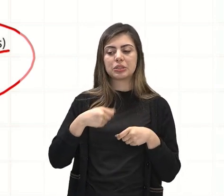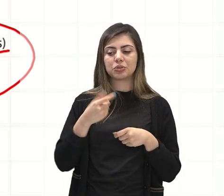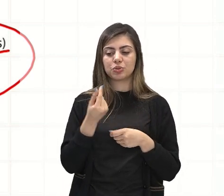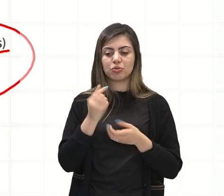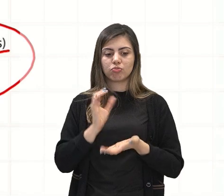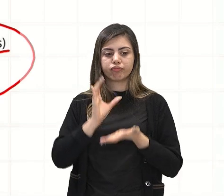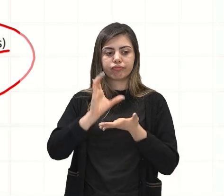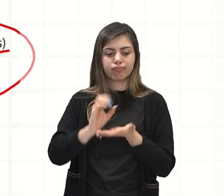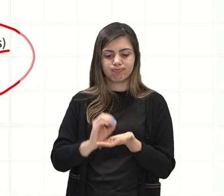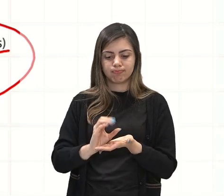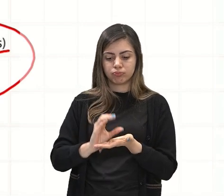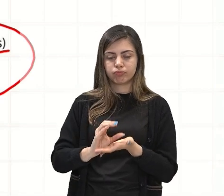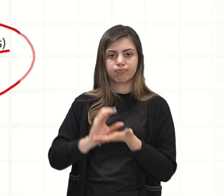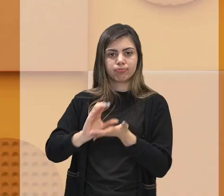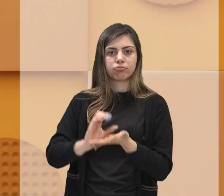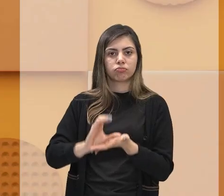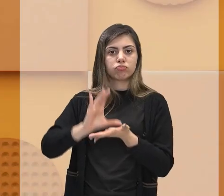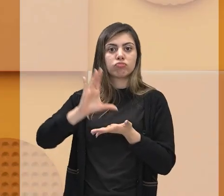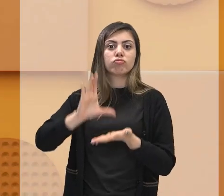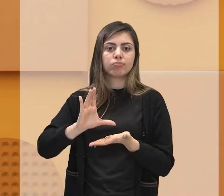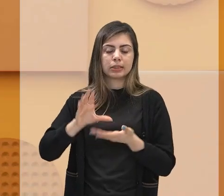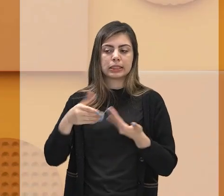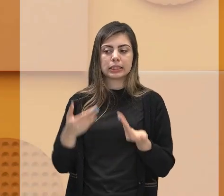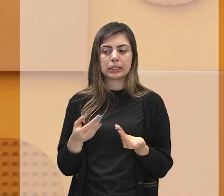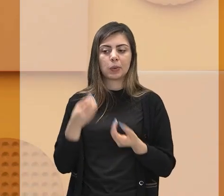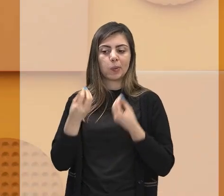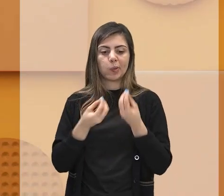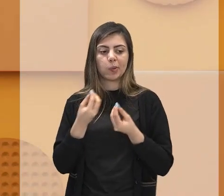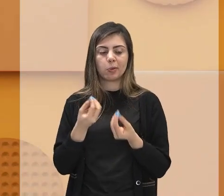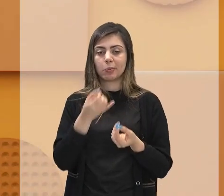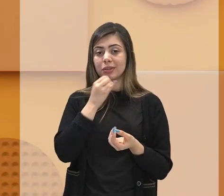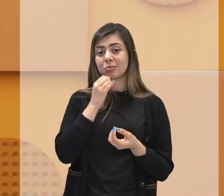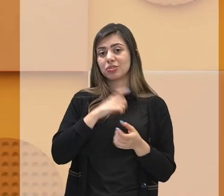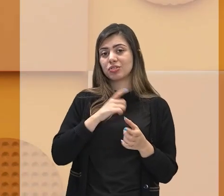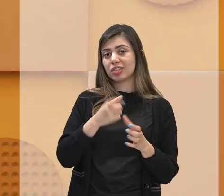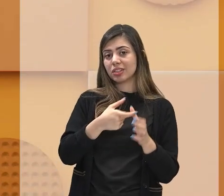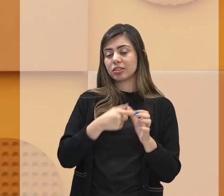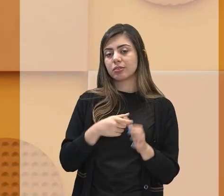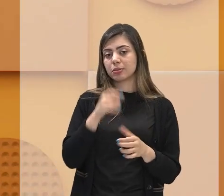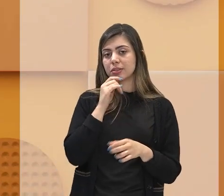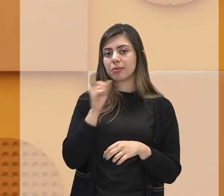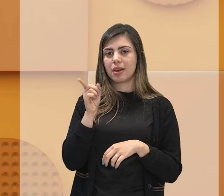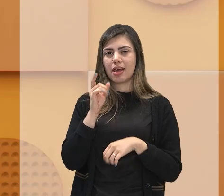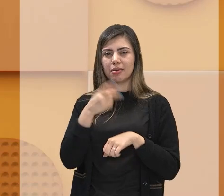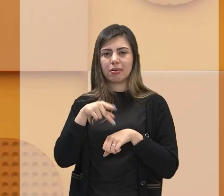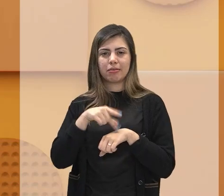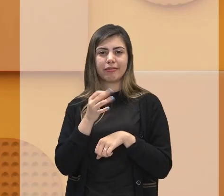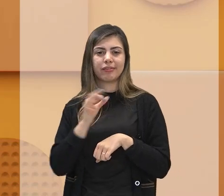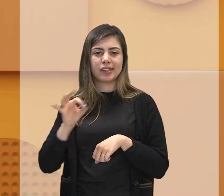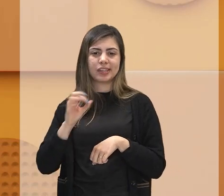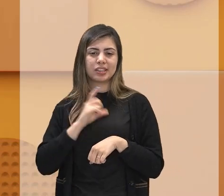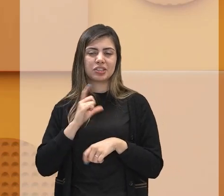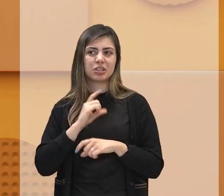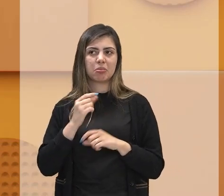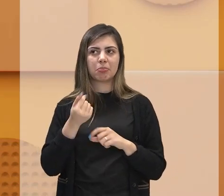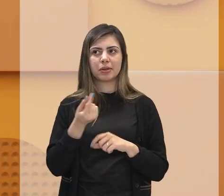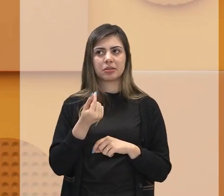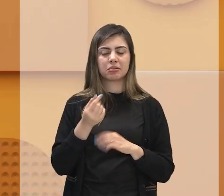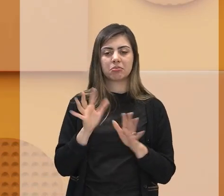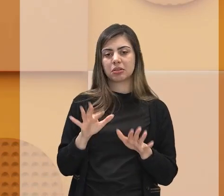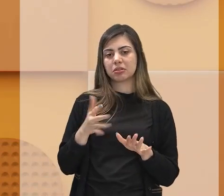E para tentar recompor as suas dívidas, por exemplo, a França nesse momento é estimado que ela gastava mais ou